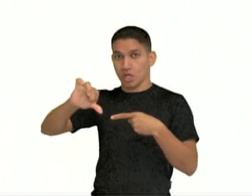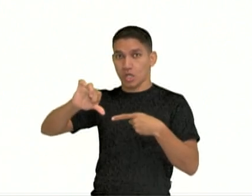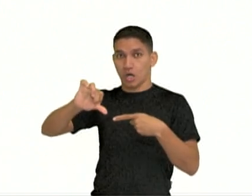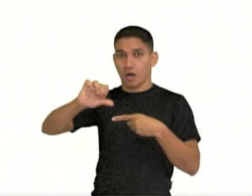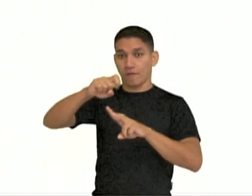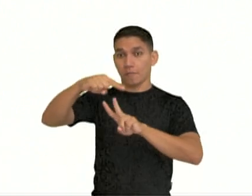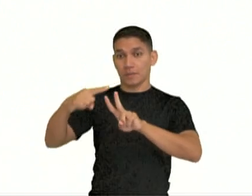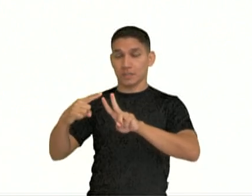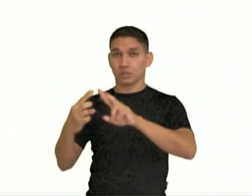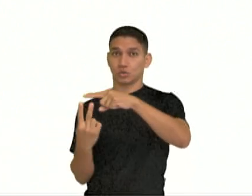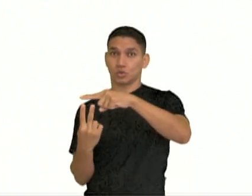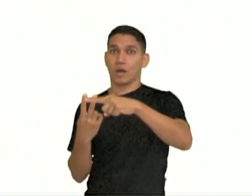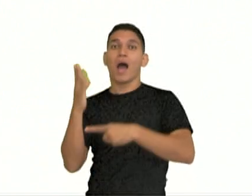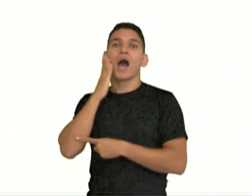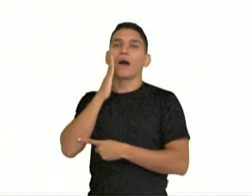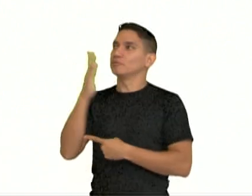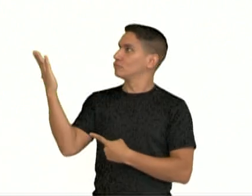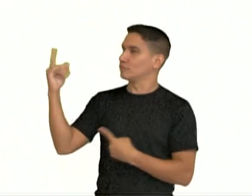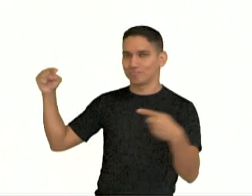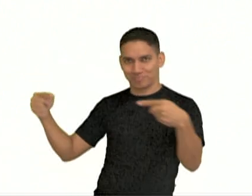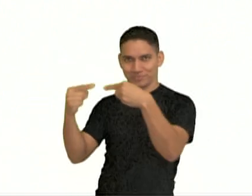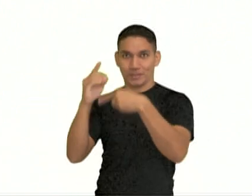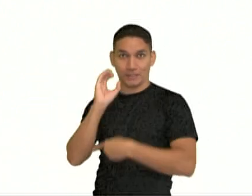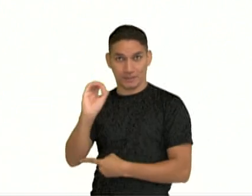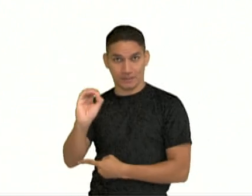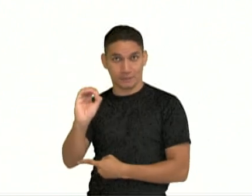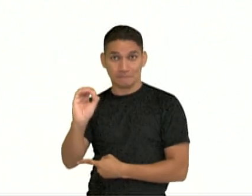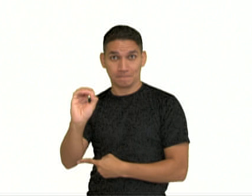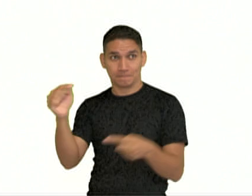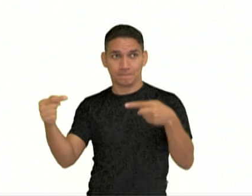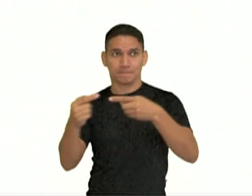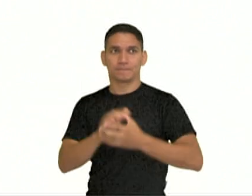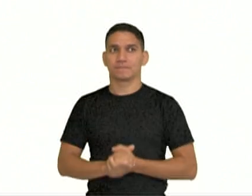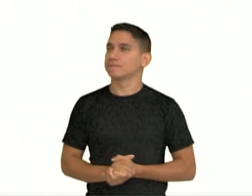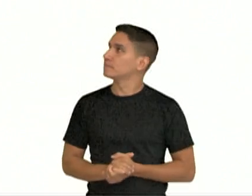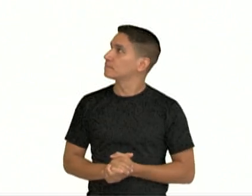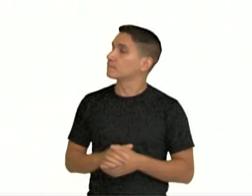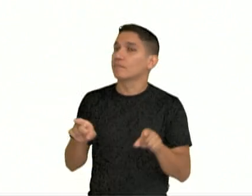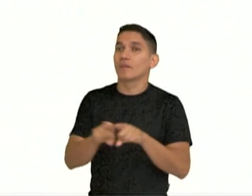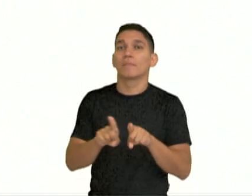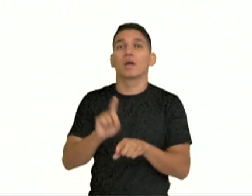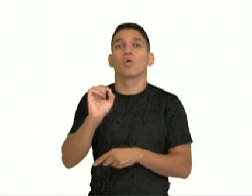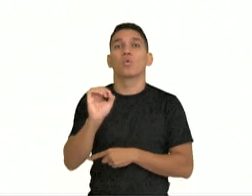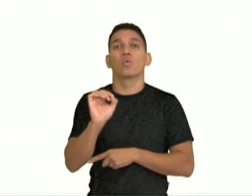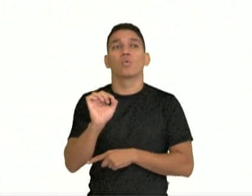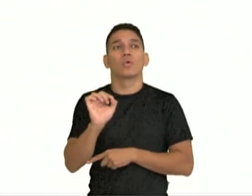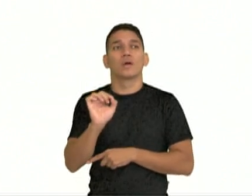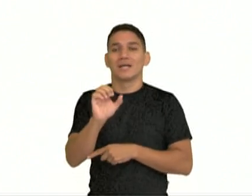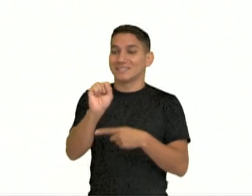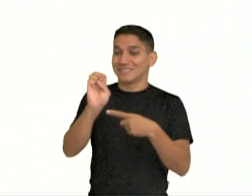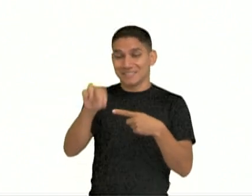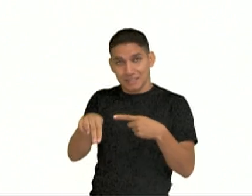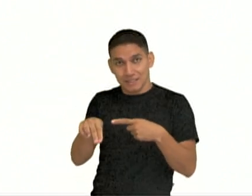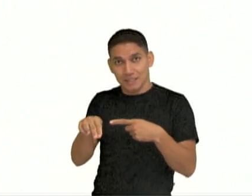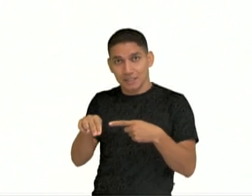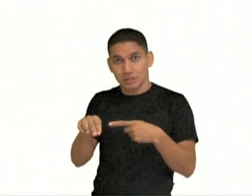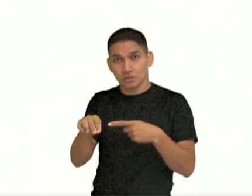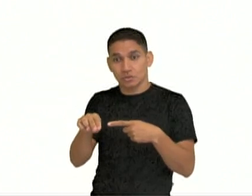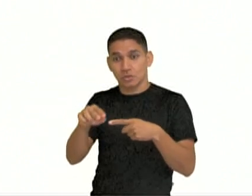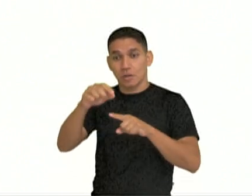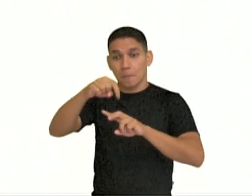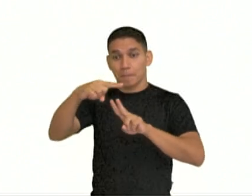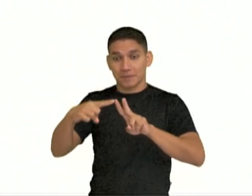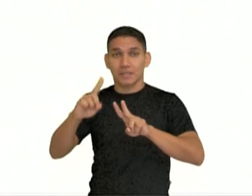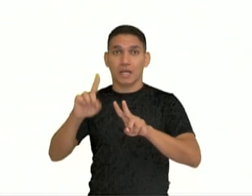sobre 2 em azul, tá lá, ó, é zero. Nós encontramos que é zero. No denominador, seno de π é zero, tá em verde